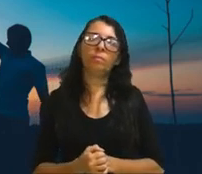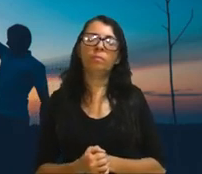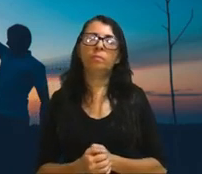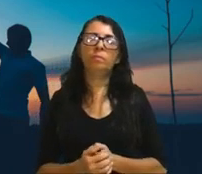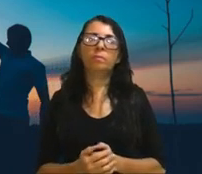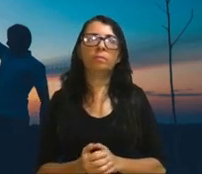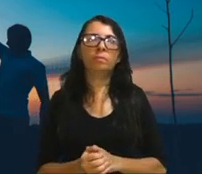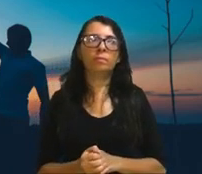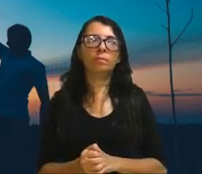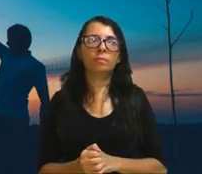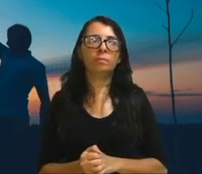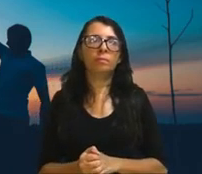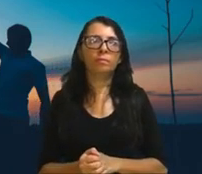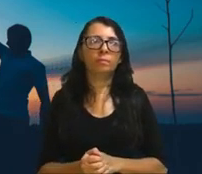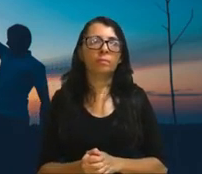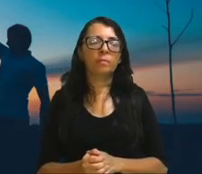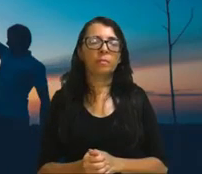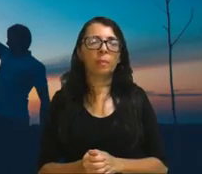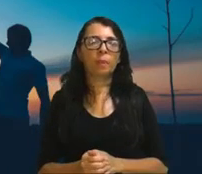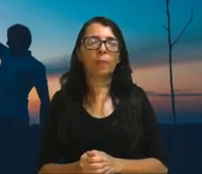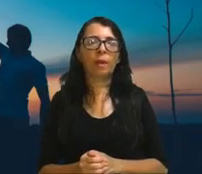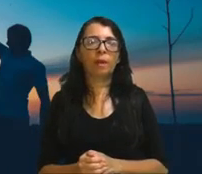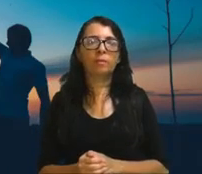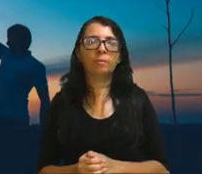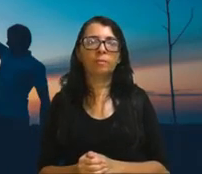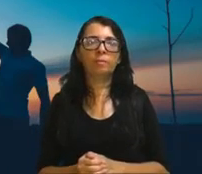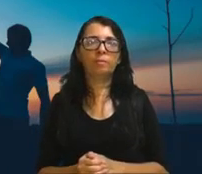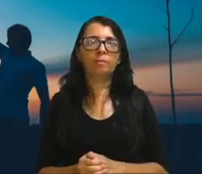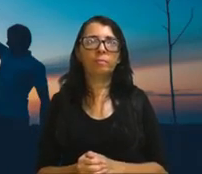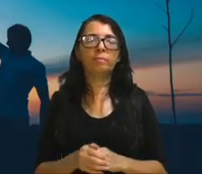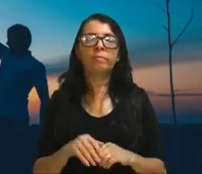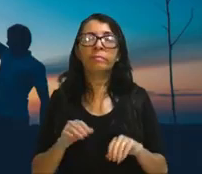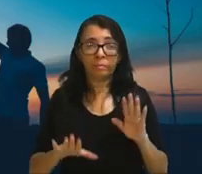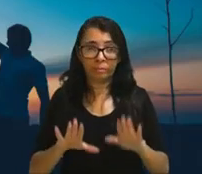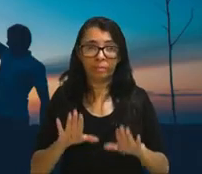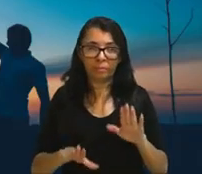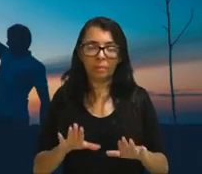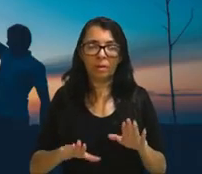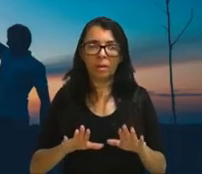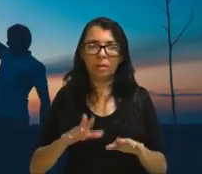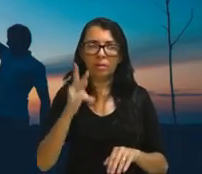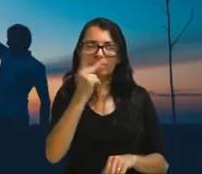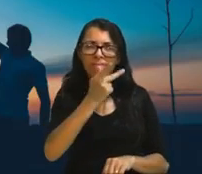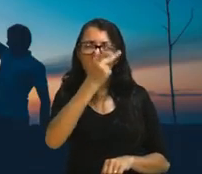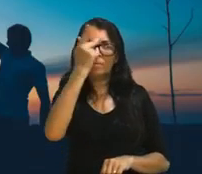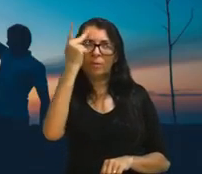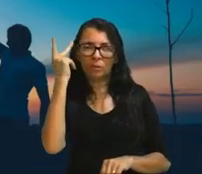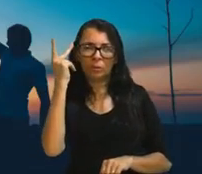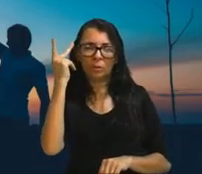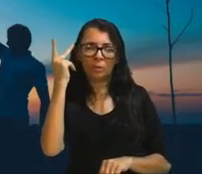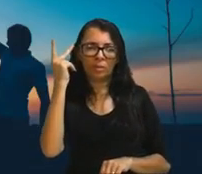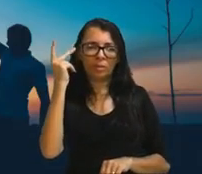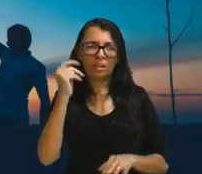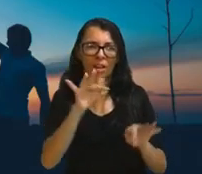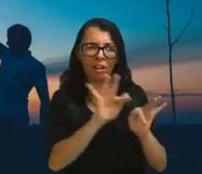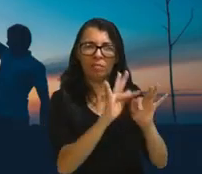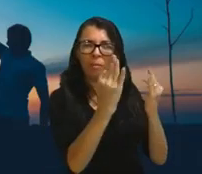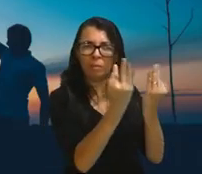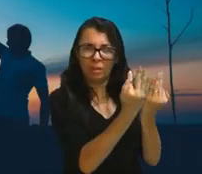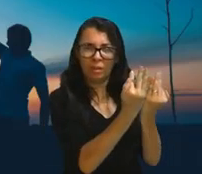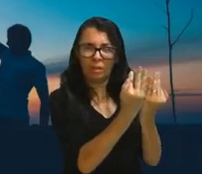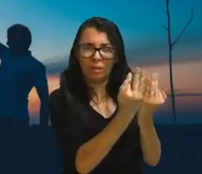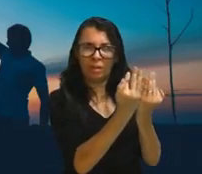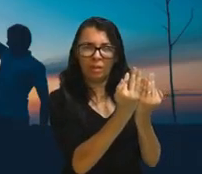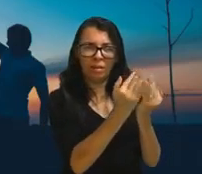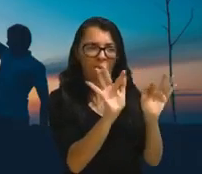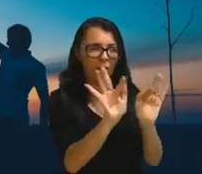quer defender as suas ideias. Ou seja, não há uma mútua combinação dentro do lar, não há uma unidade,